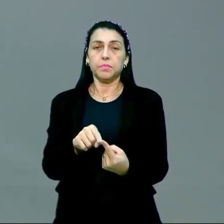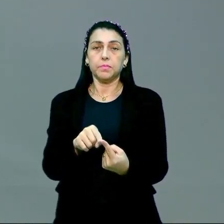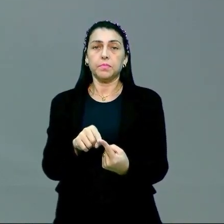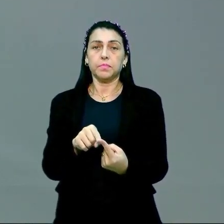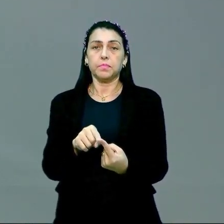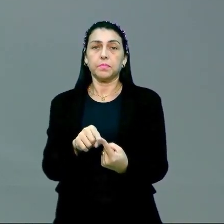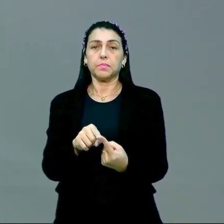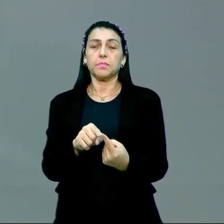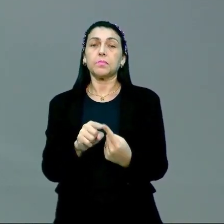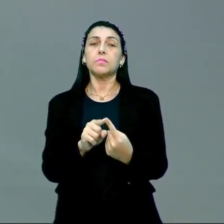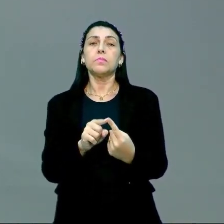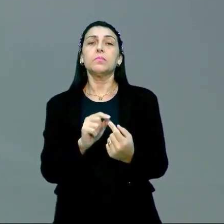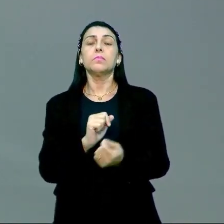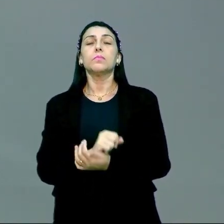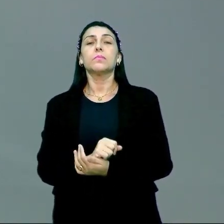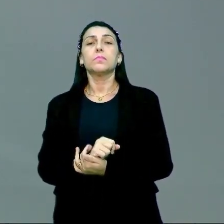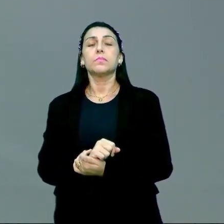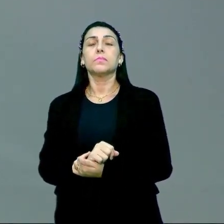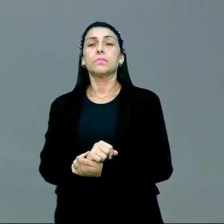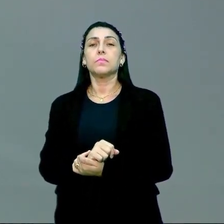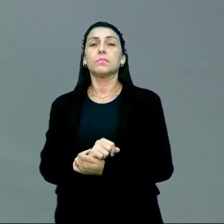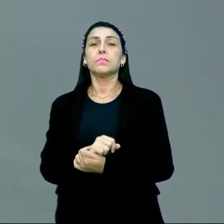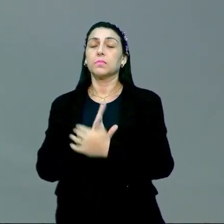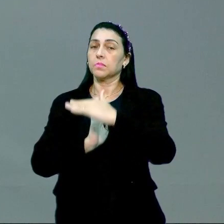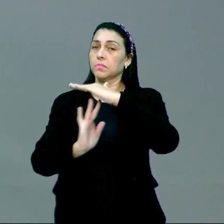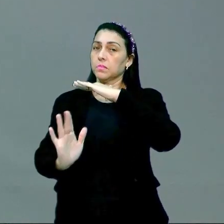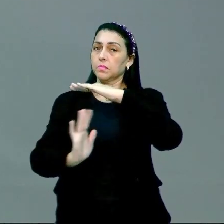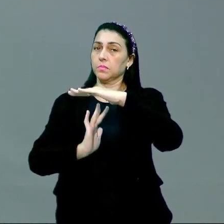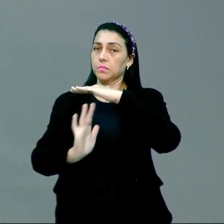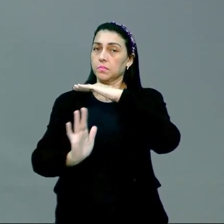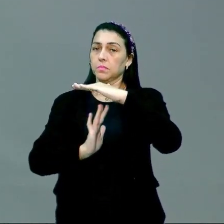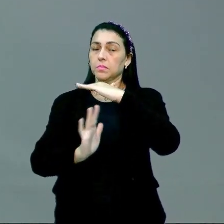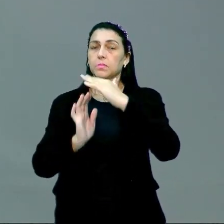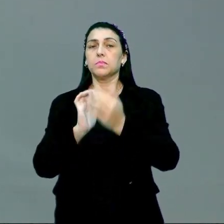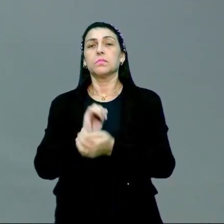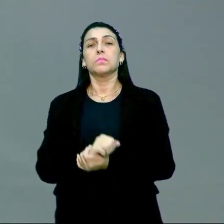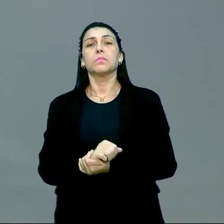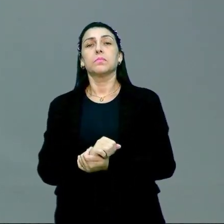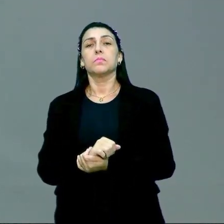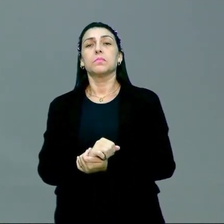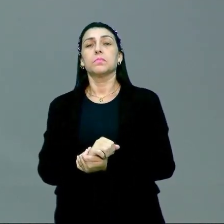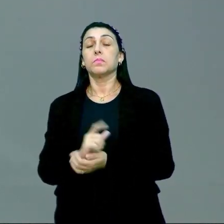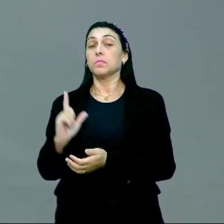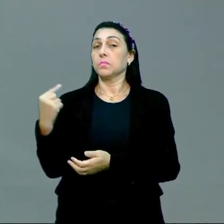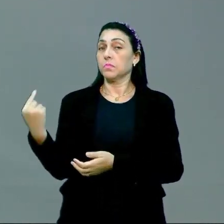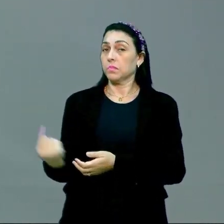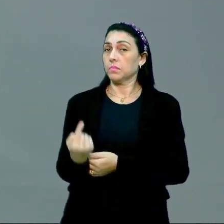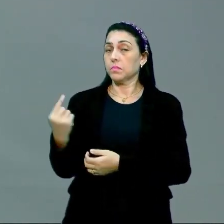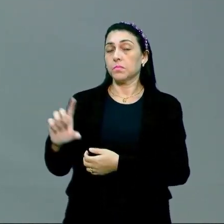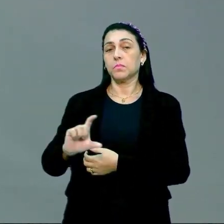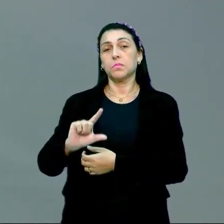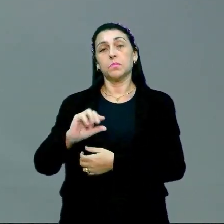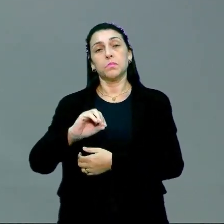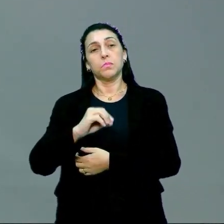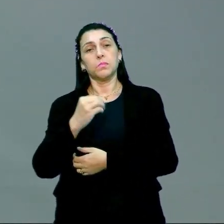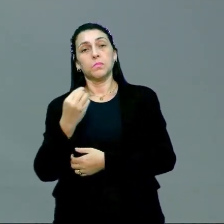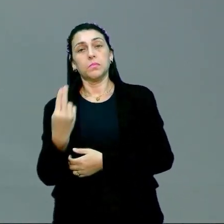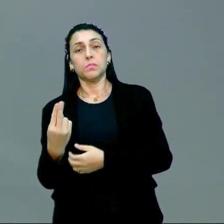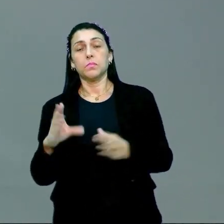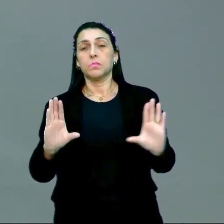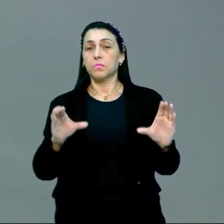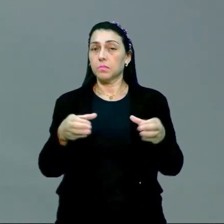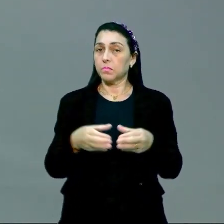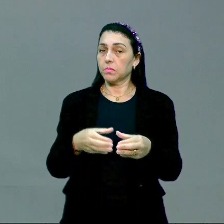uma meta, digamos assim, de migração. Seja essa migração individual ou coletiva,